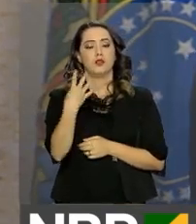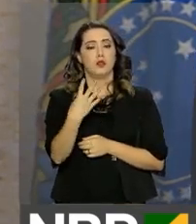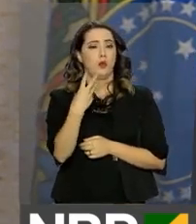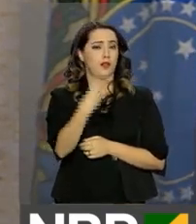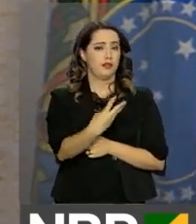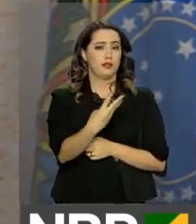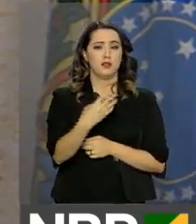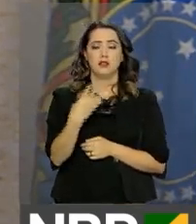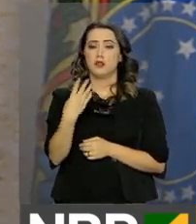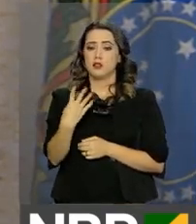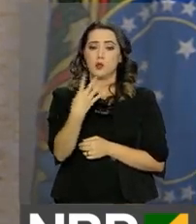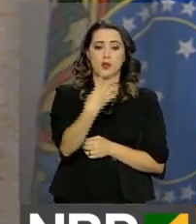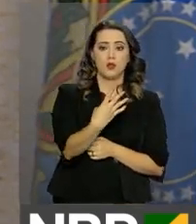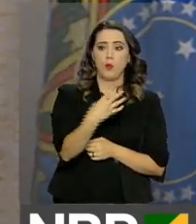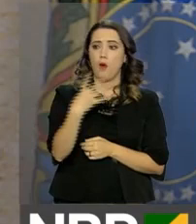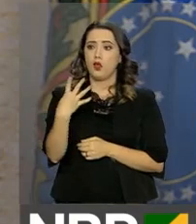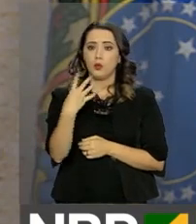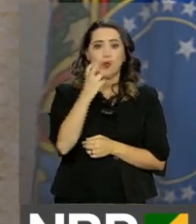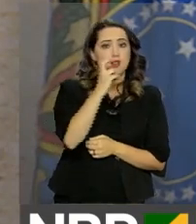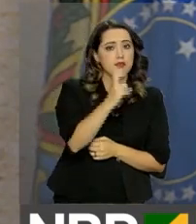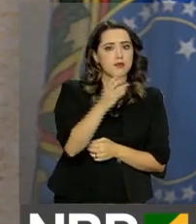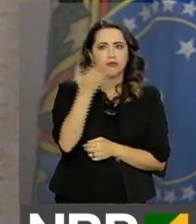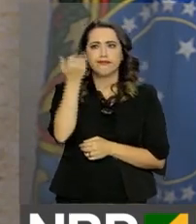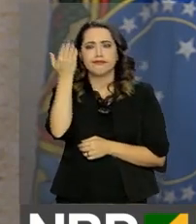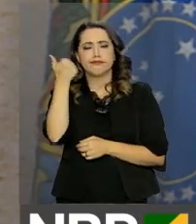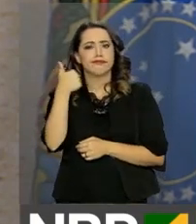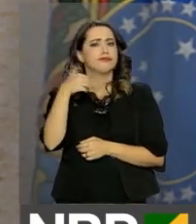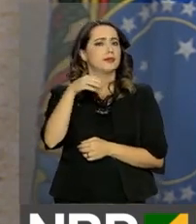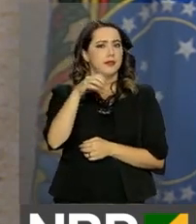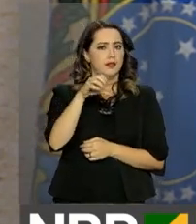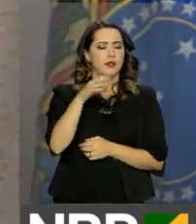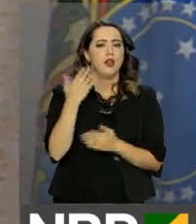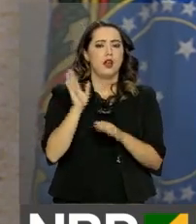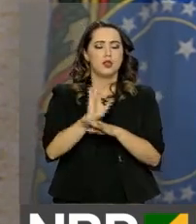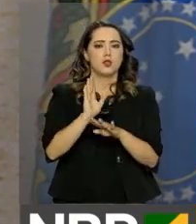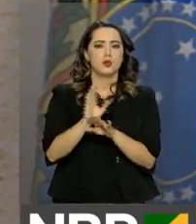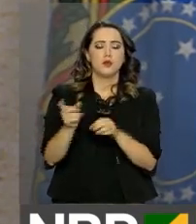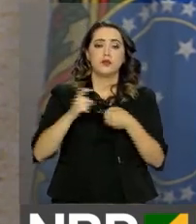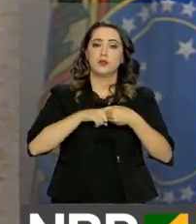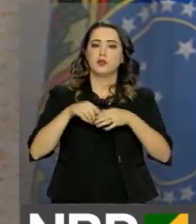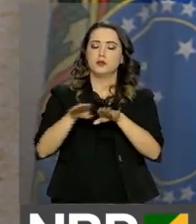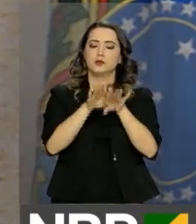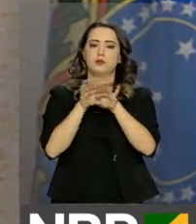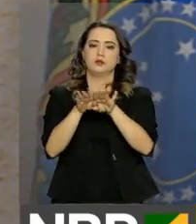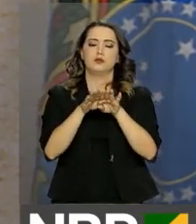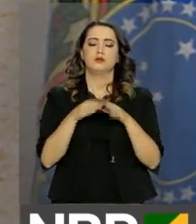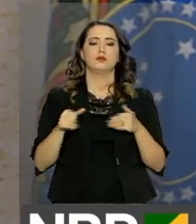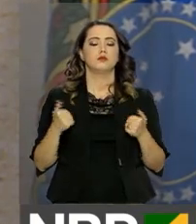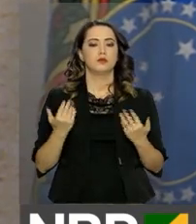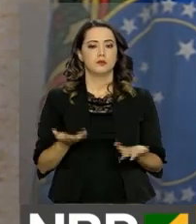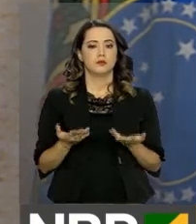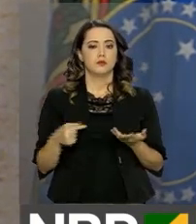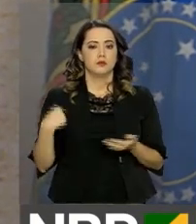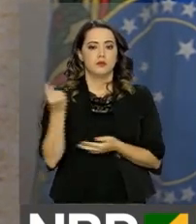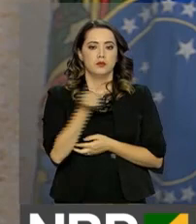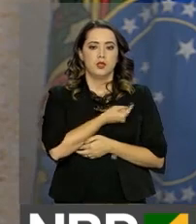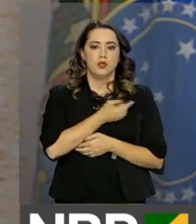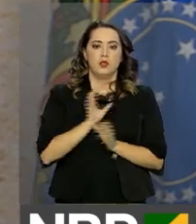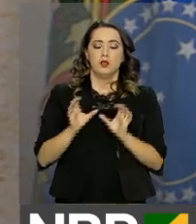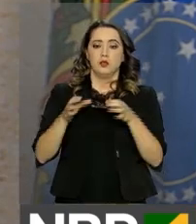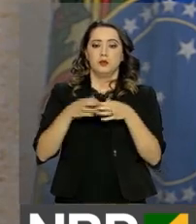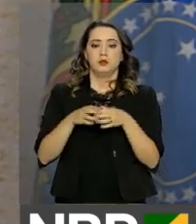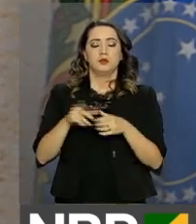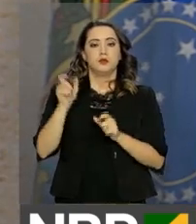44, 45, ajudou a restaurar a democracia. Né? E nossos